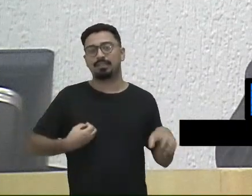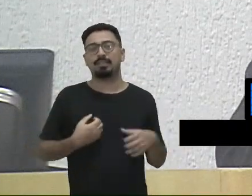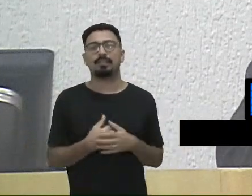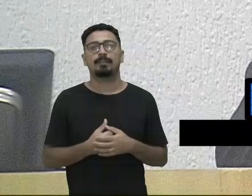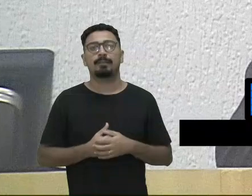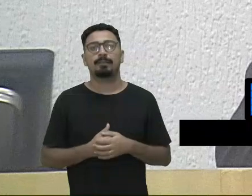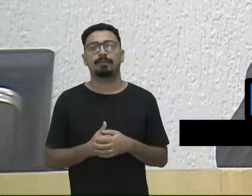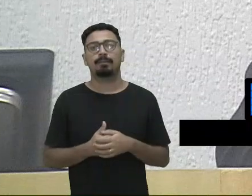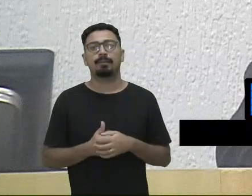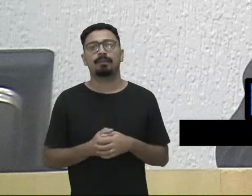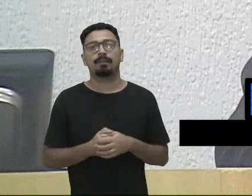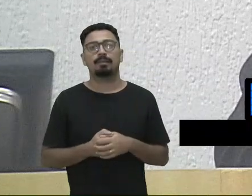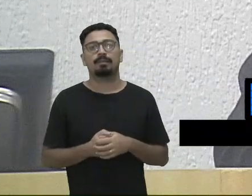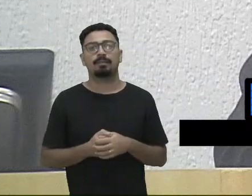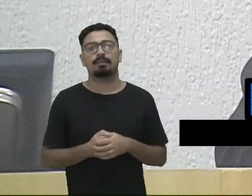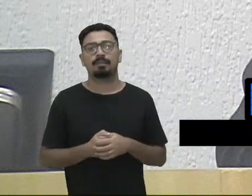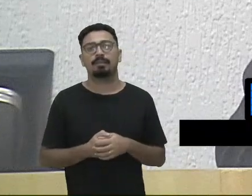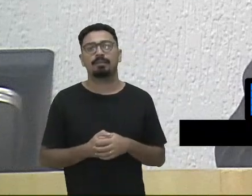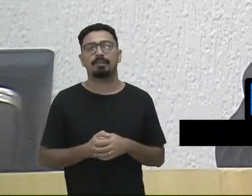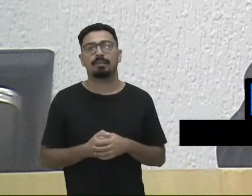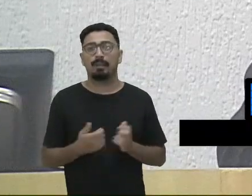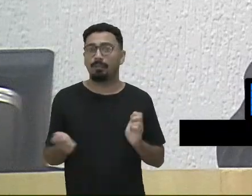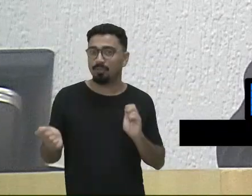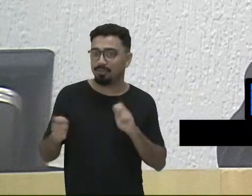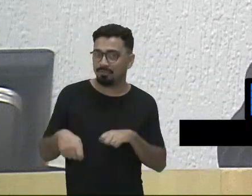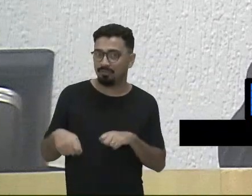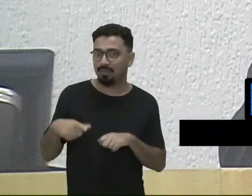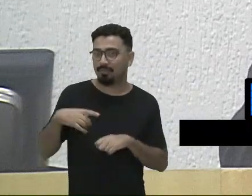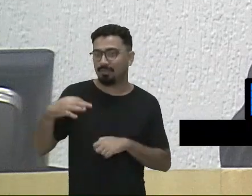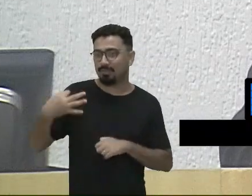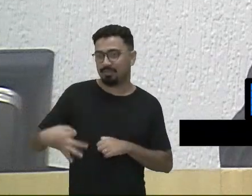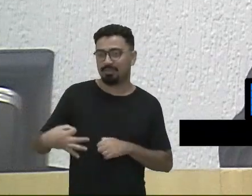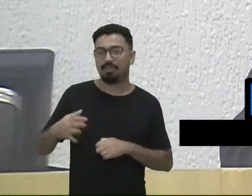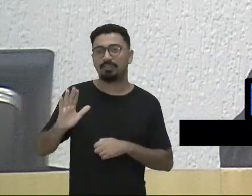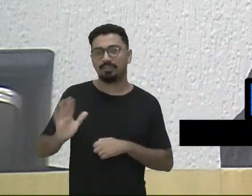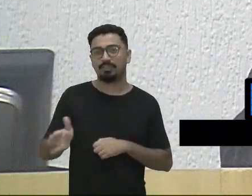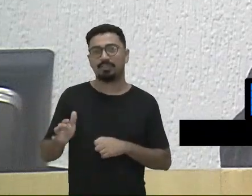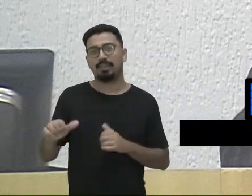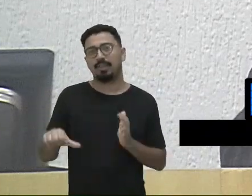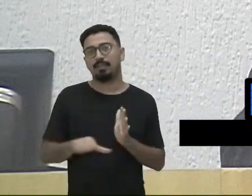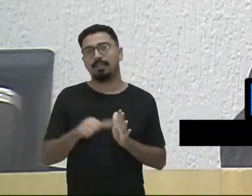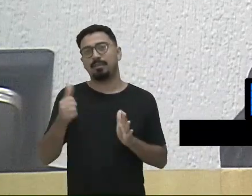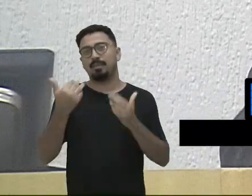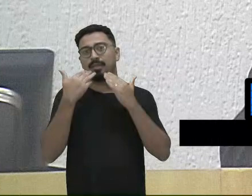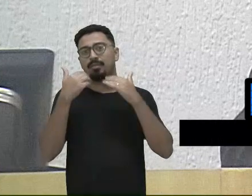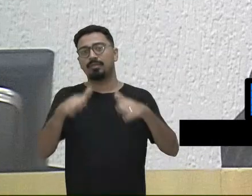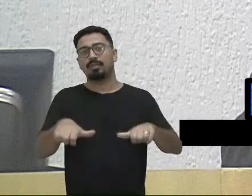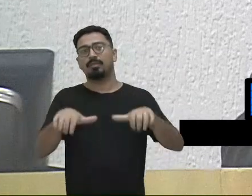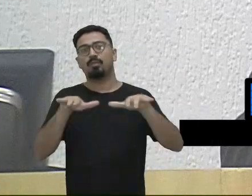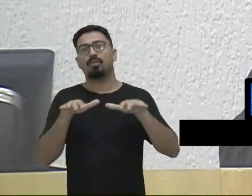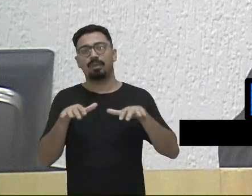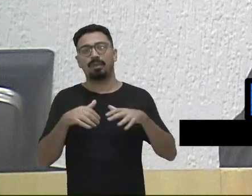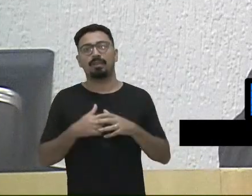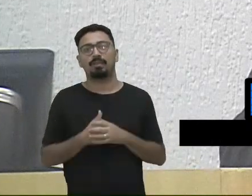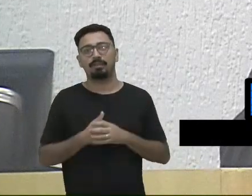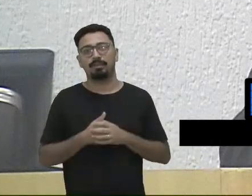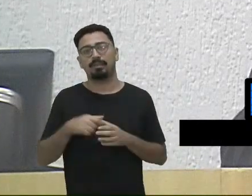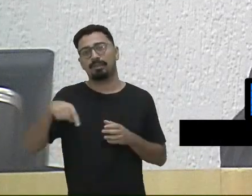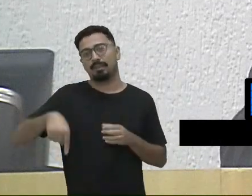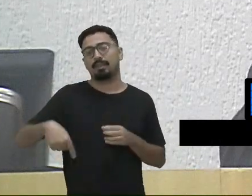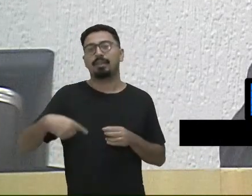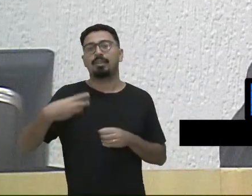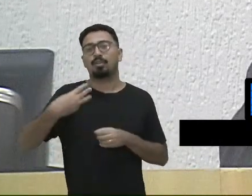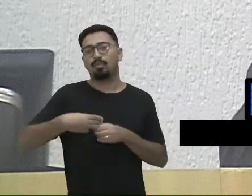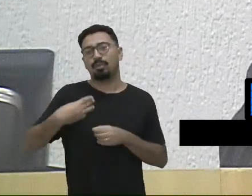E essa, possivelmente, tenho praticamente certeza, é a primeira audiência pública no município de